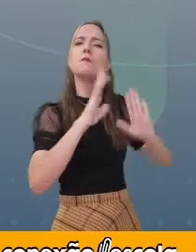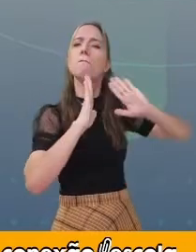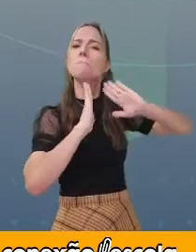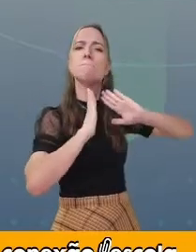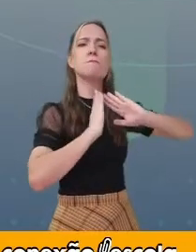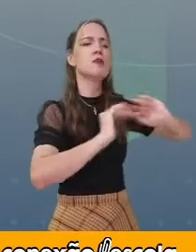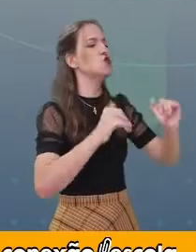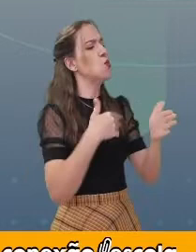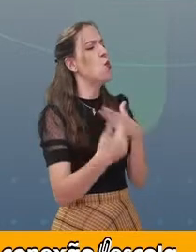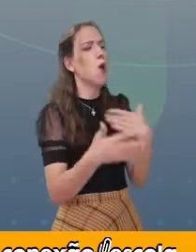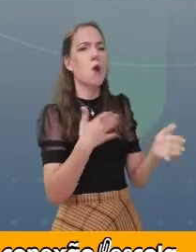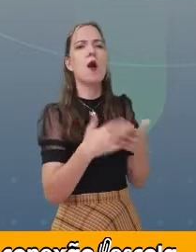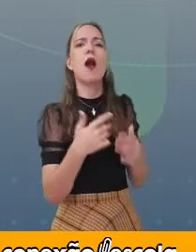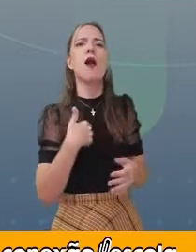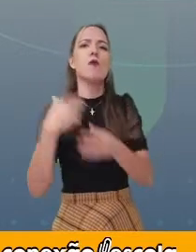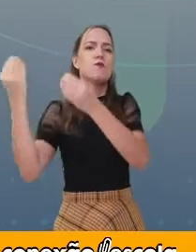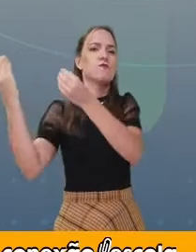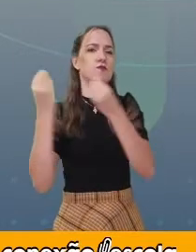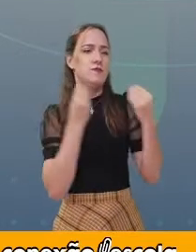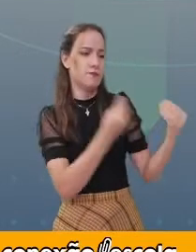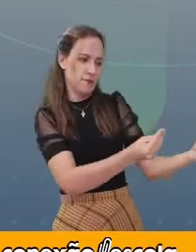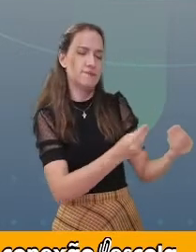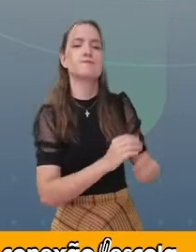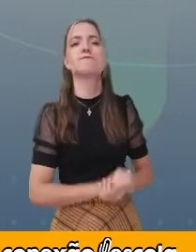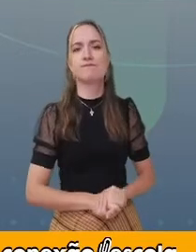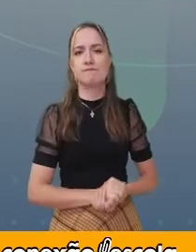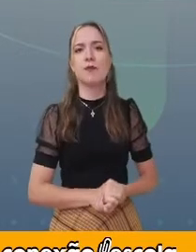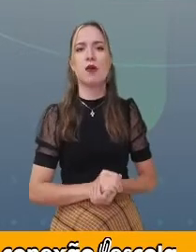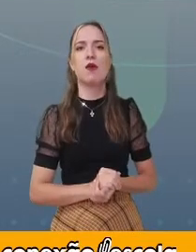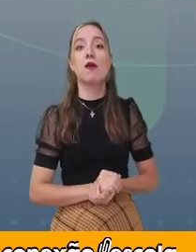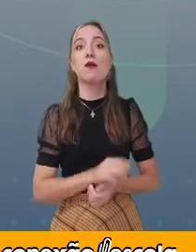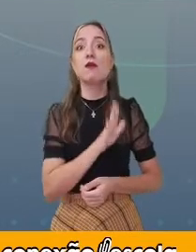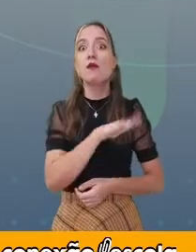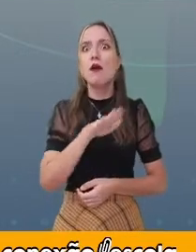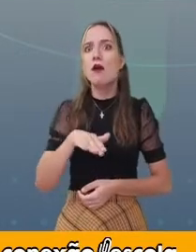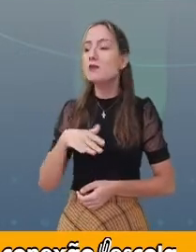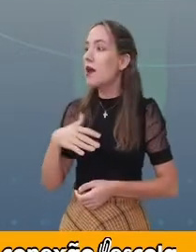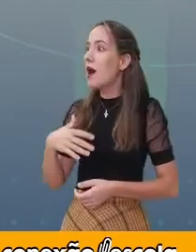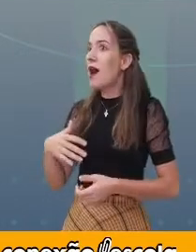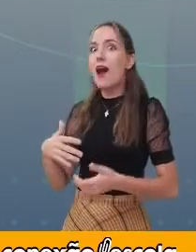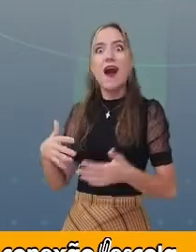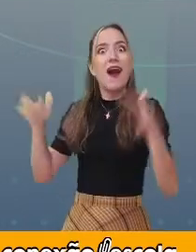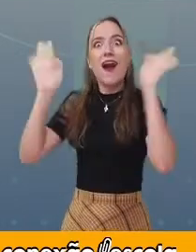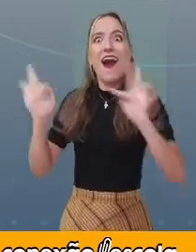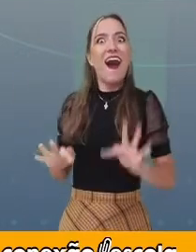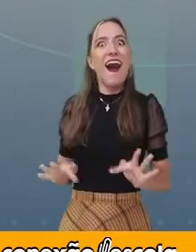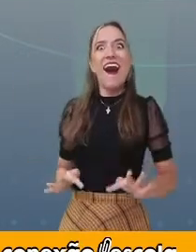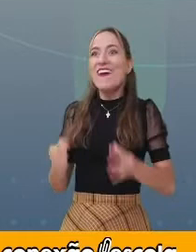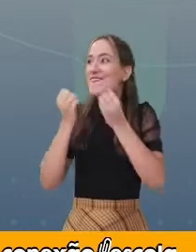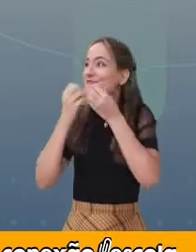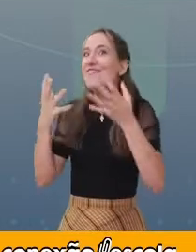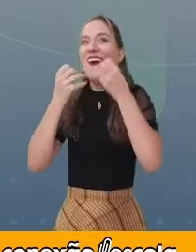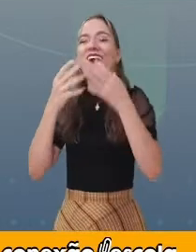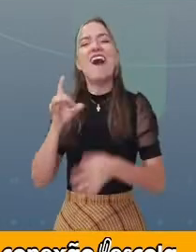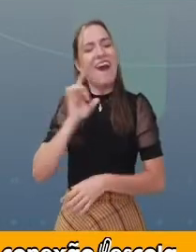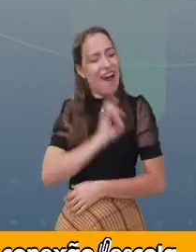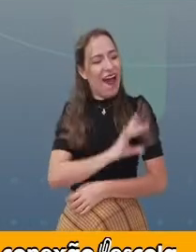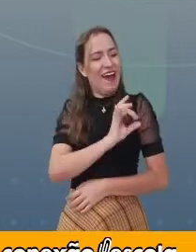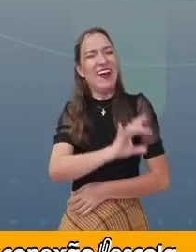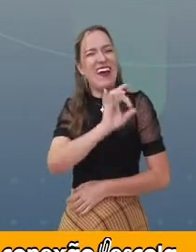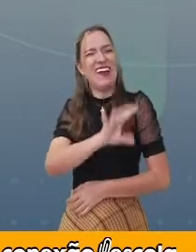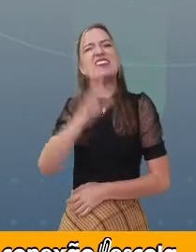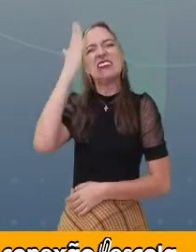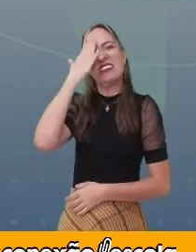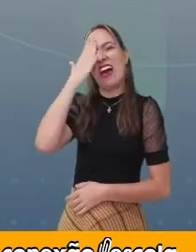que quiserem que eu trago do mercado." As crianças ficaram radiantes e cada uma